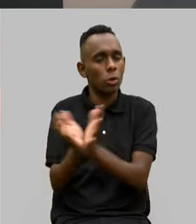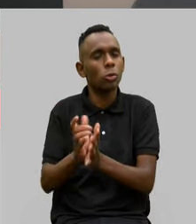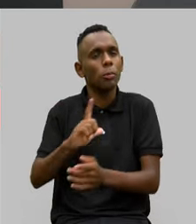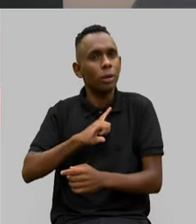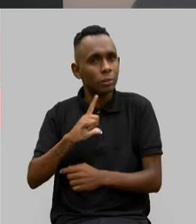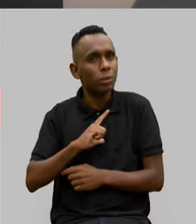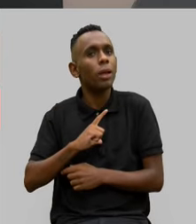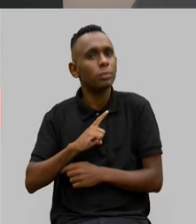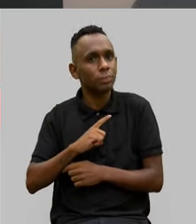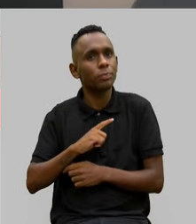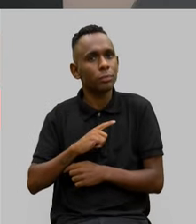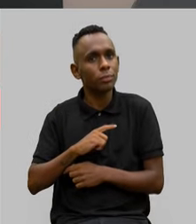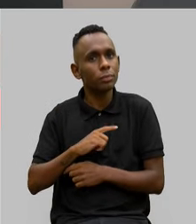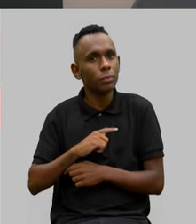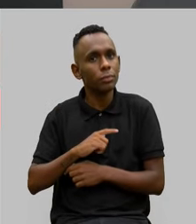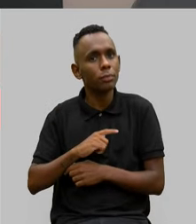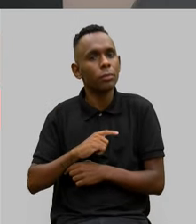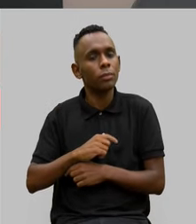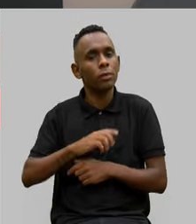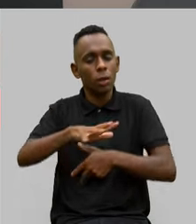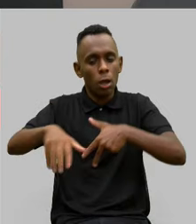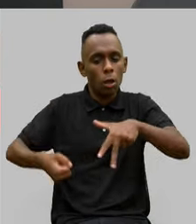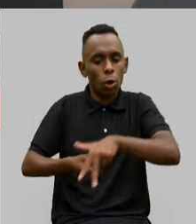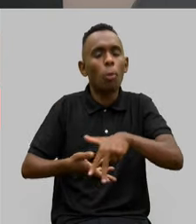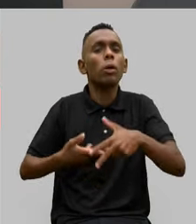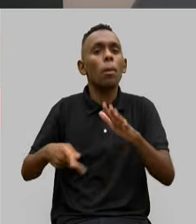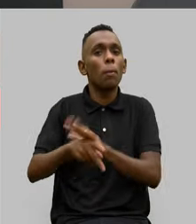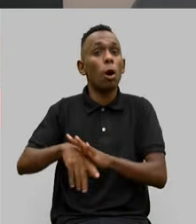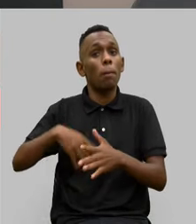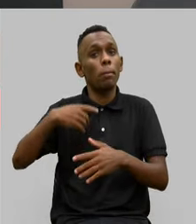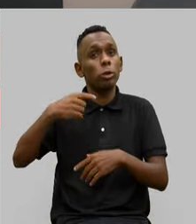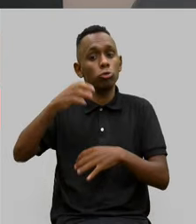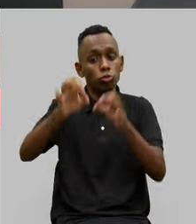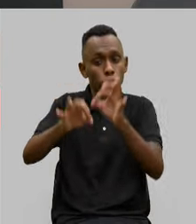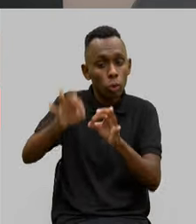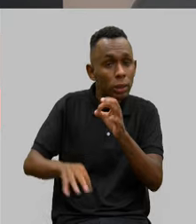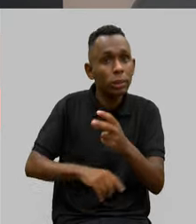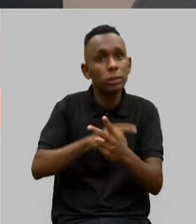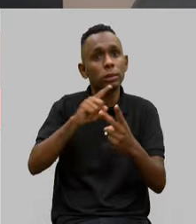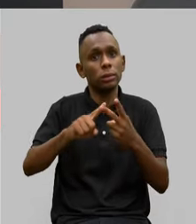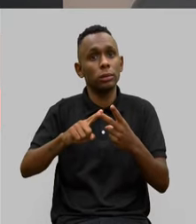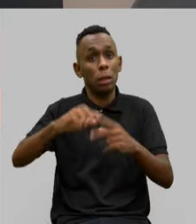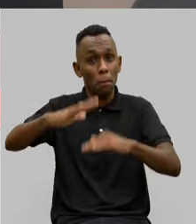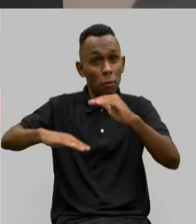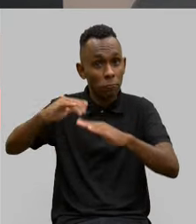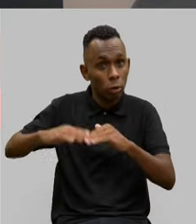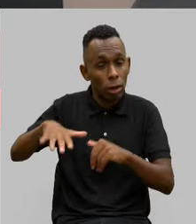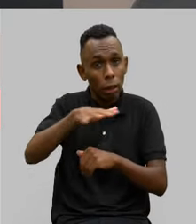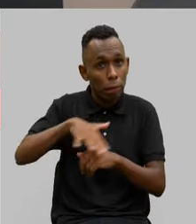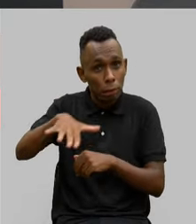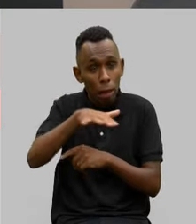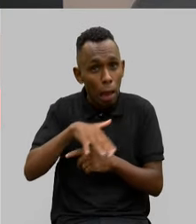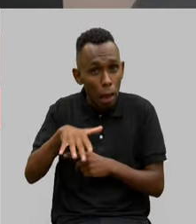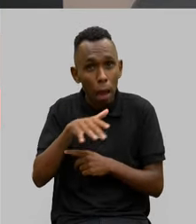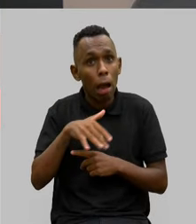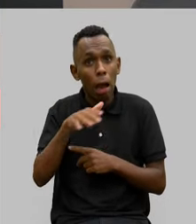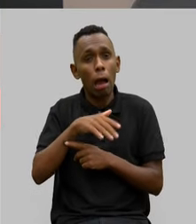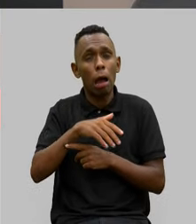máfia corrupção de políticos de Juízes violência